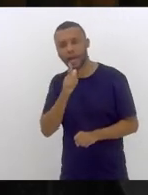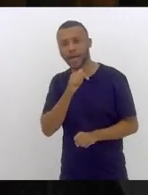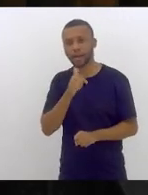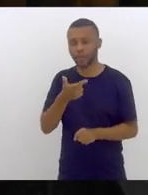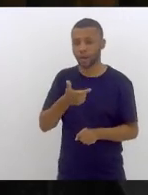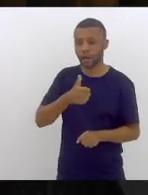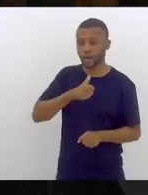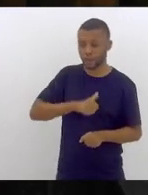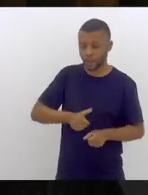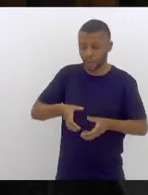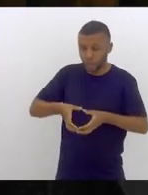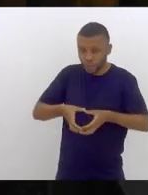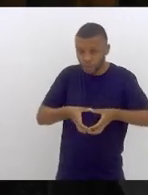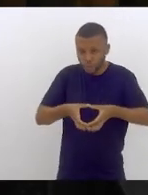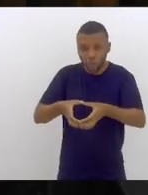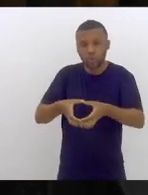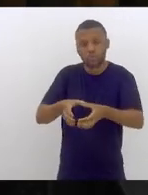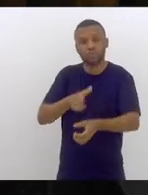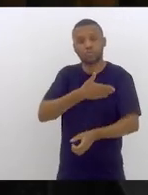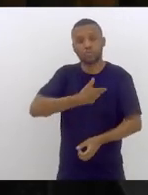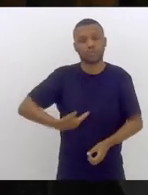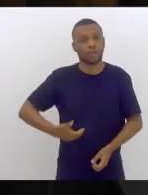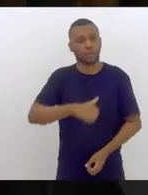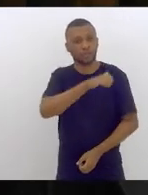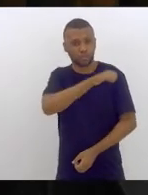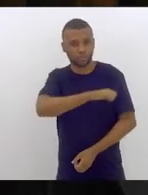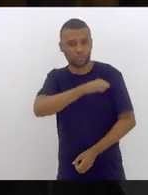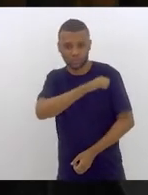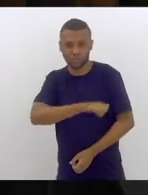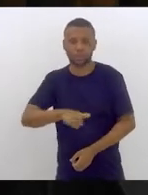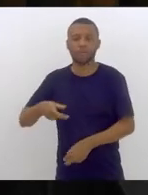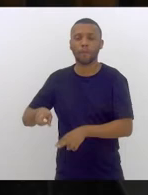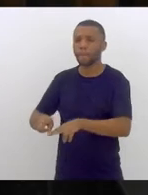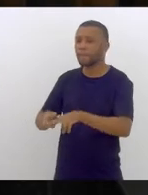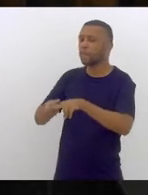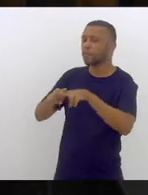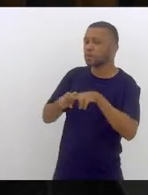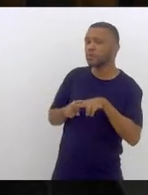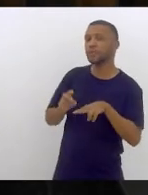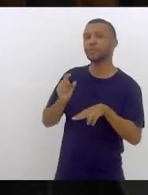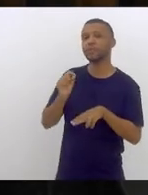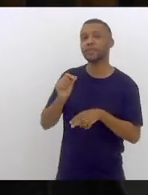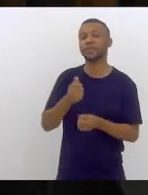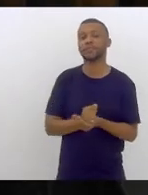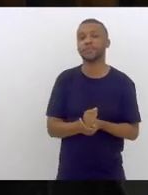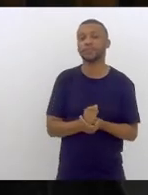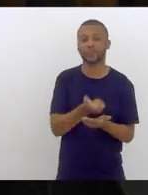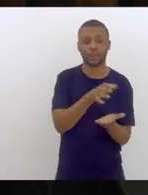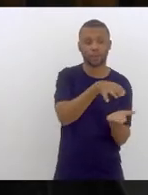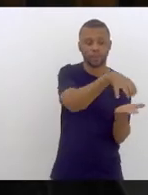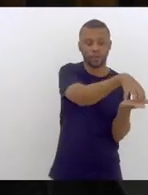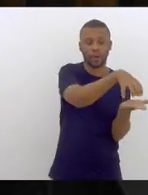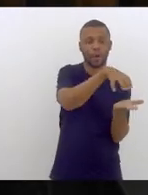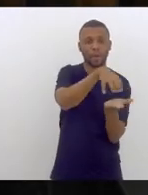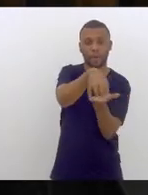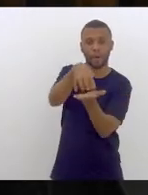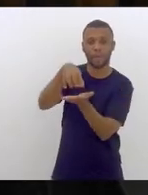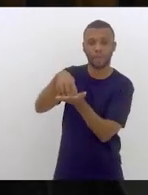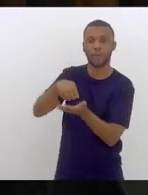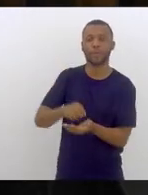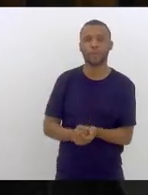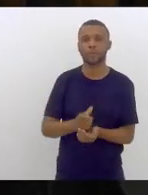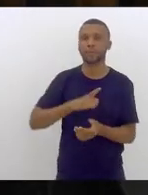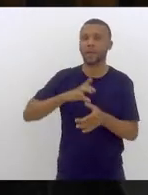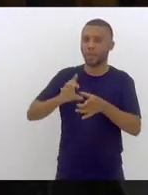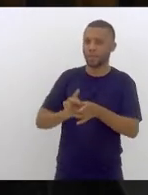Estado daí as concessionárias terem oferecido outorgas